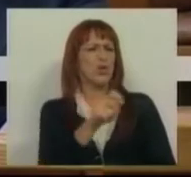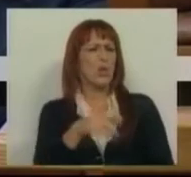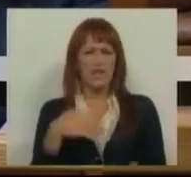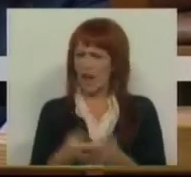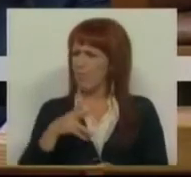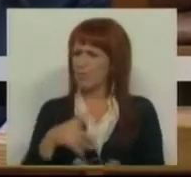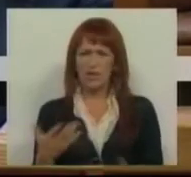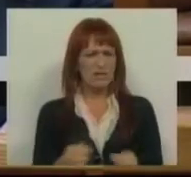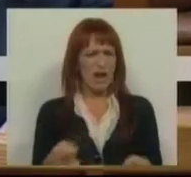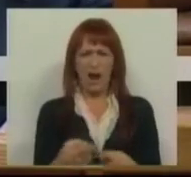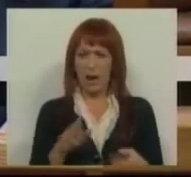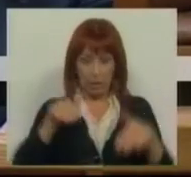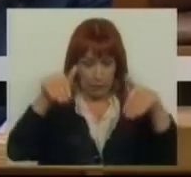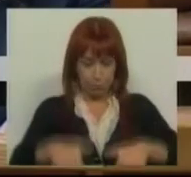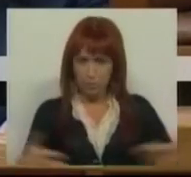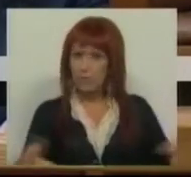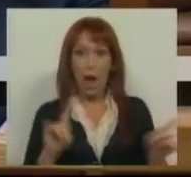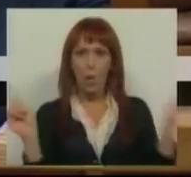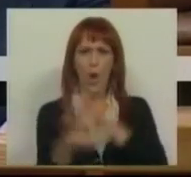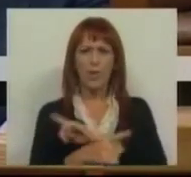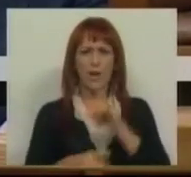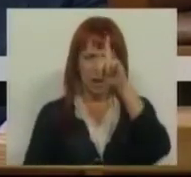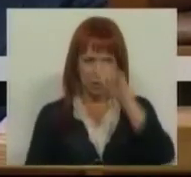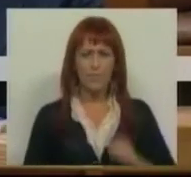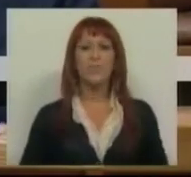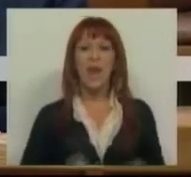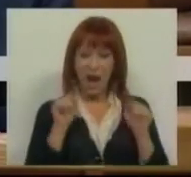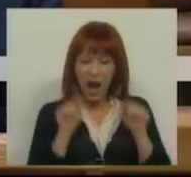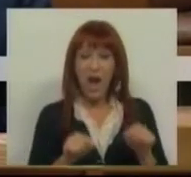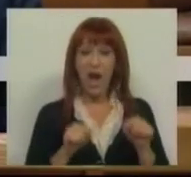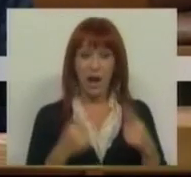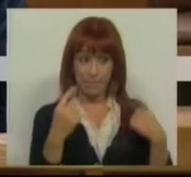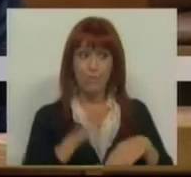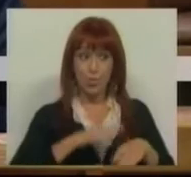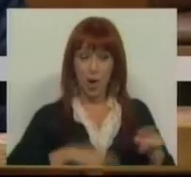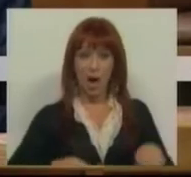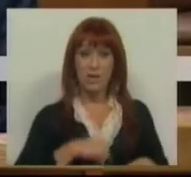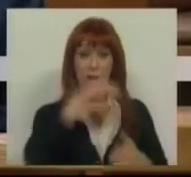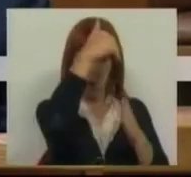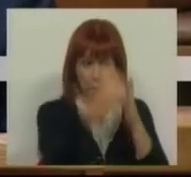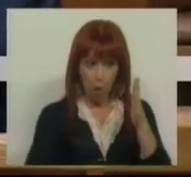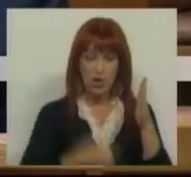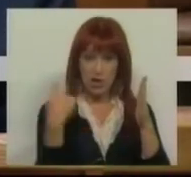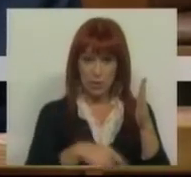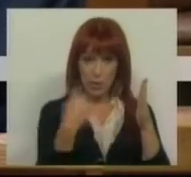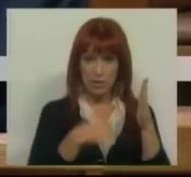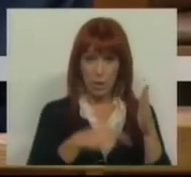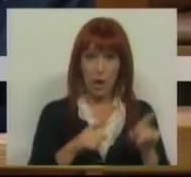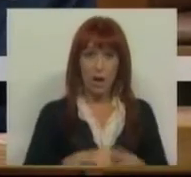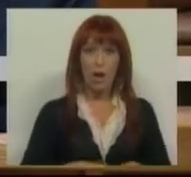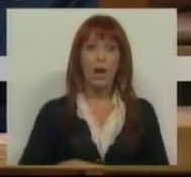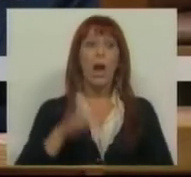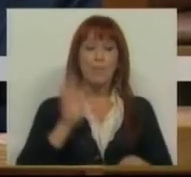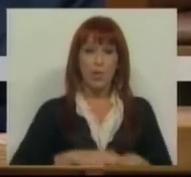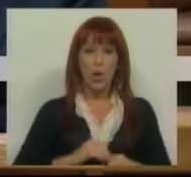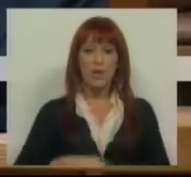o país a um passo do abismo. Pelo contrário, é a existência de uma Constituição que